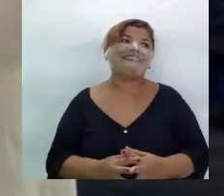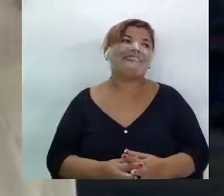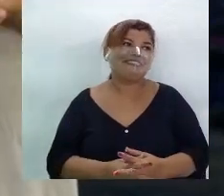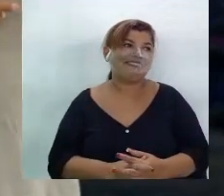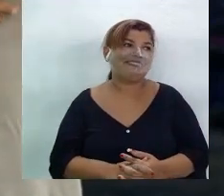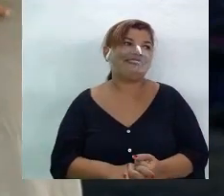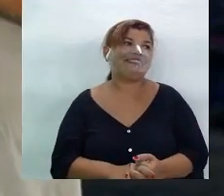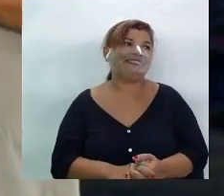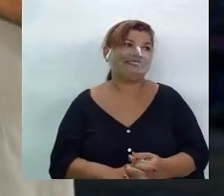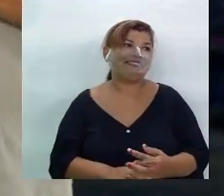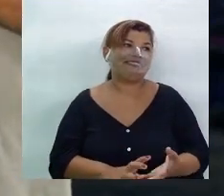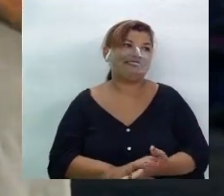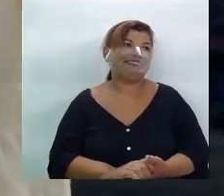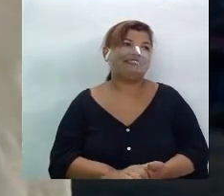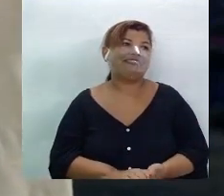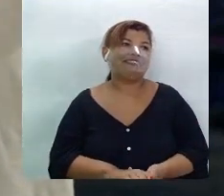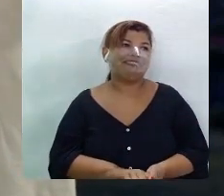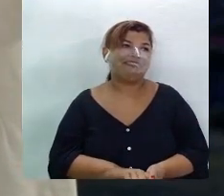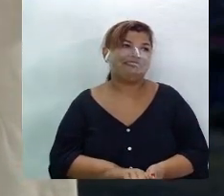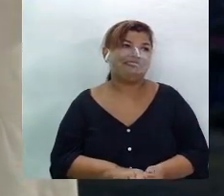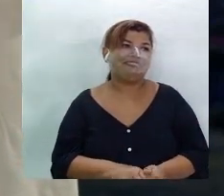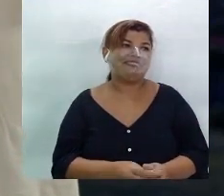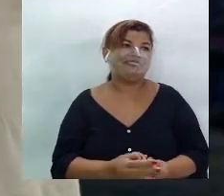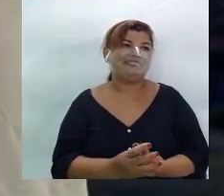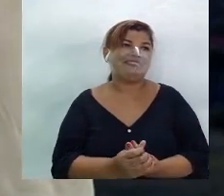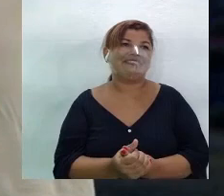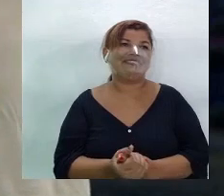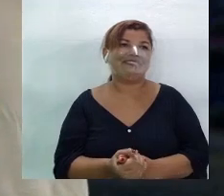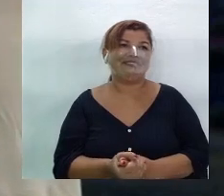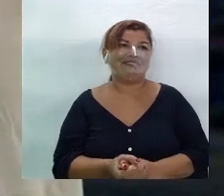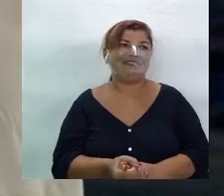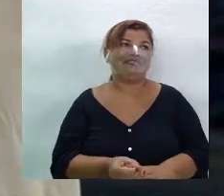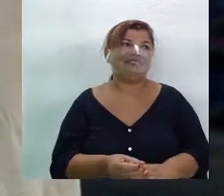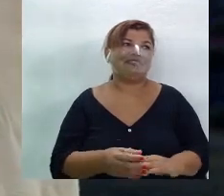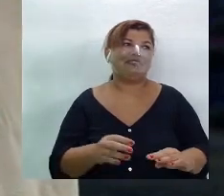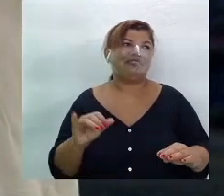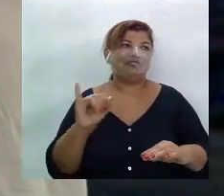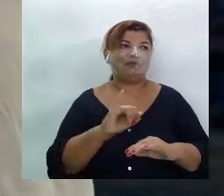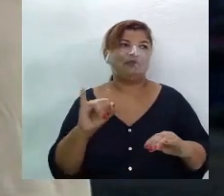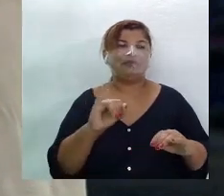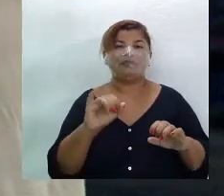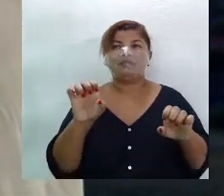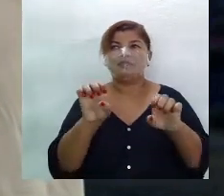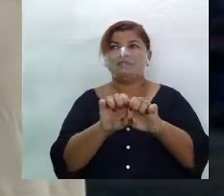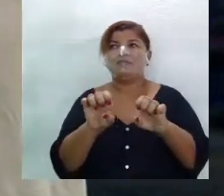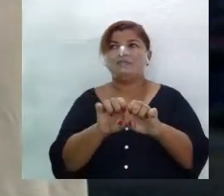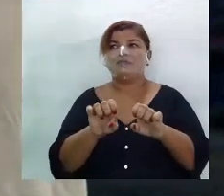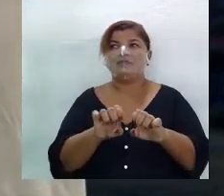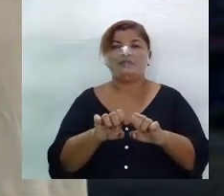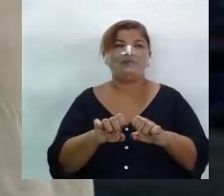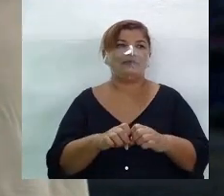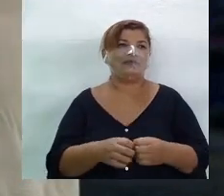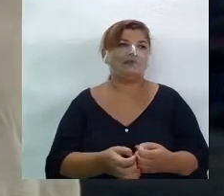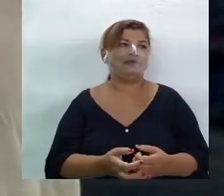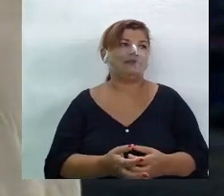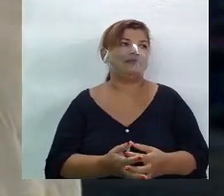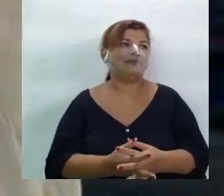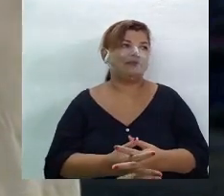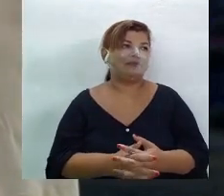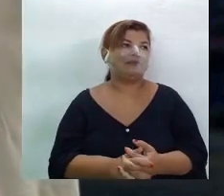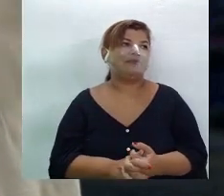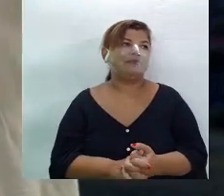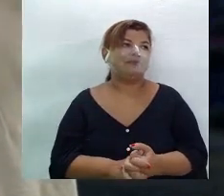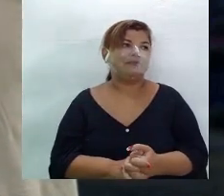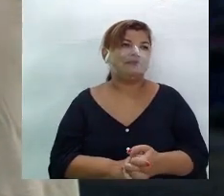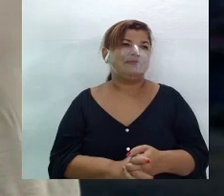outro desafio com relação a esse ponto. Observar a estrutura circular dele. Ele começa com remissão, falando da